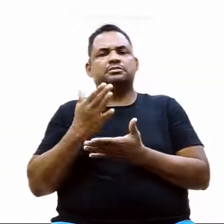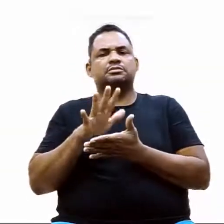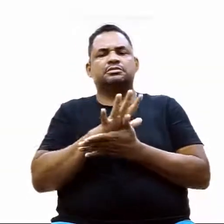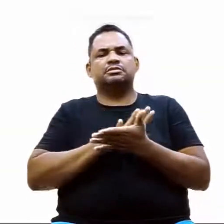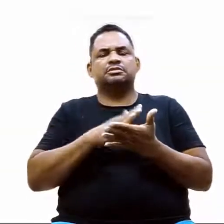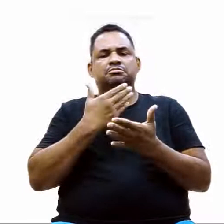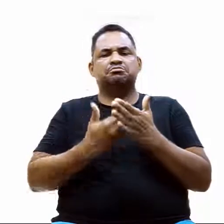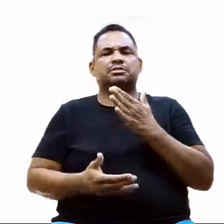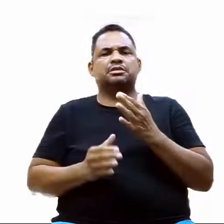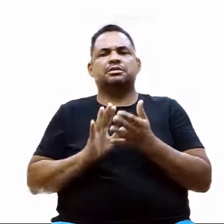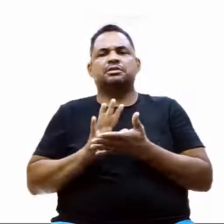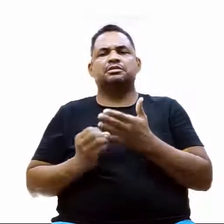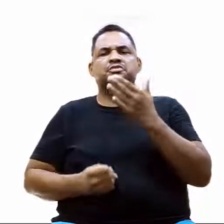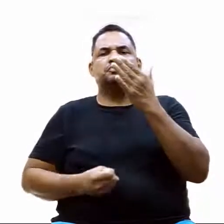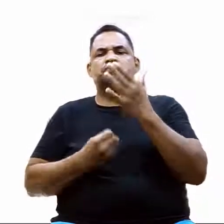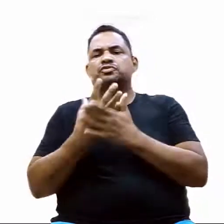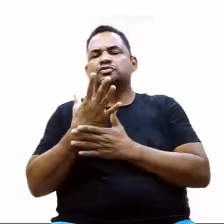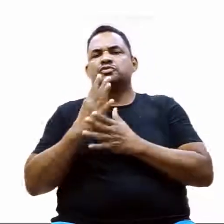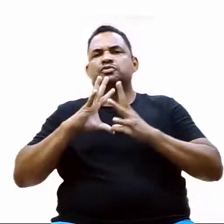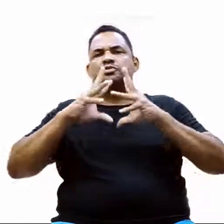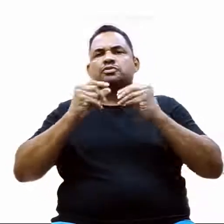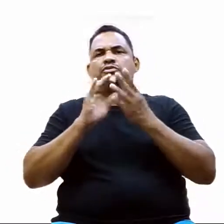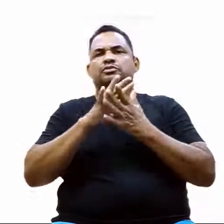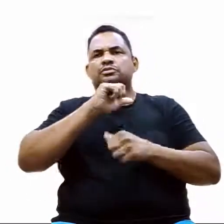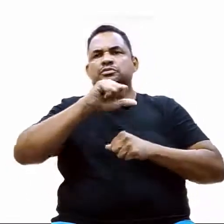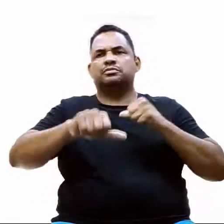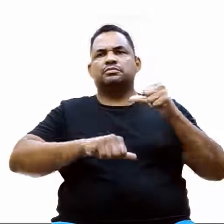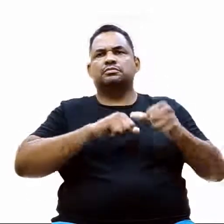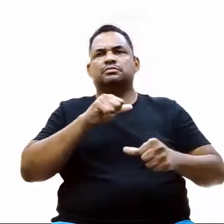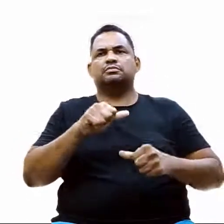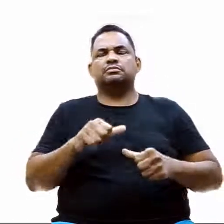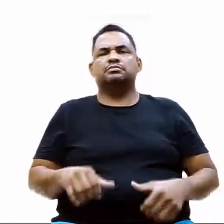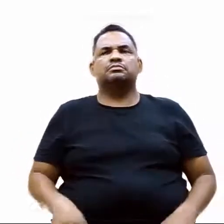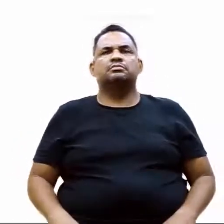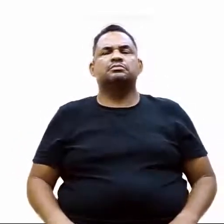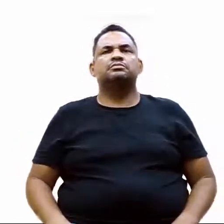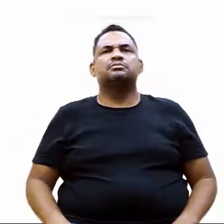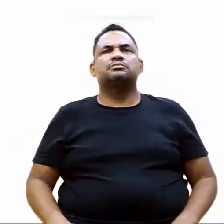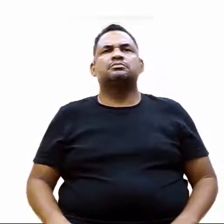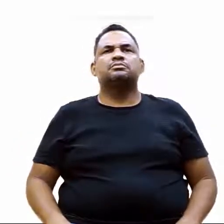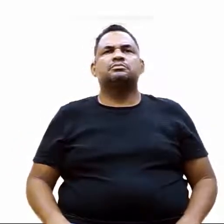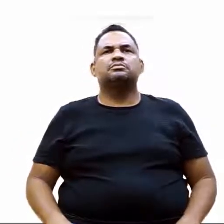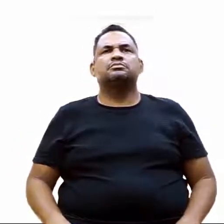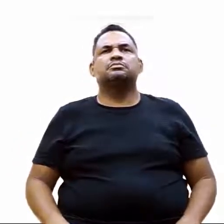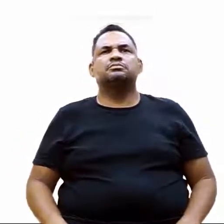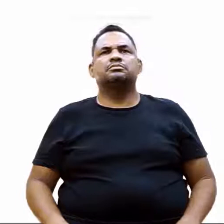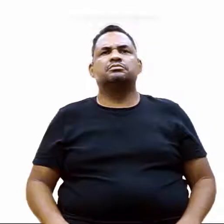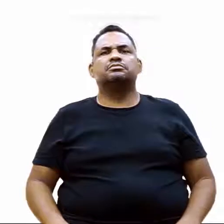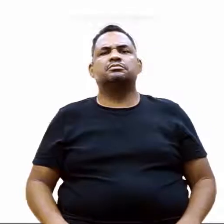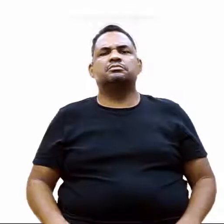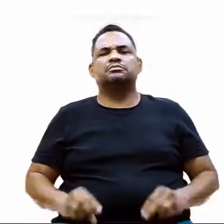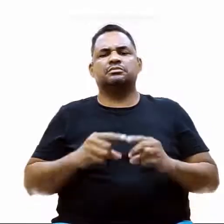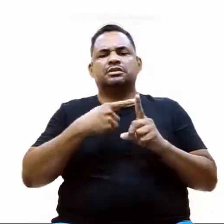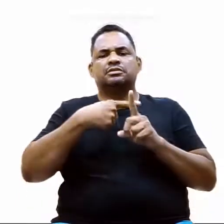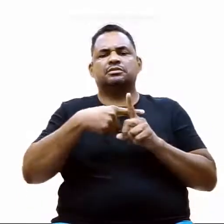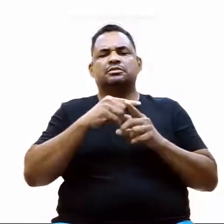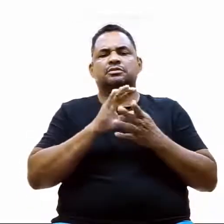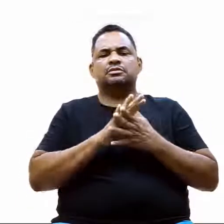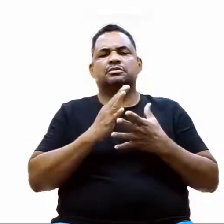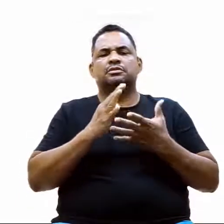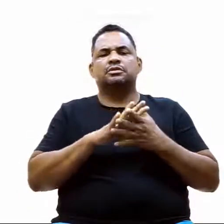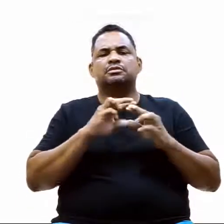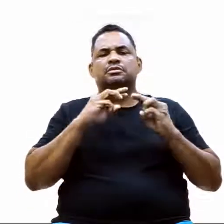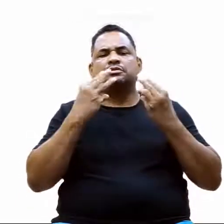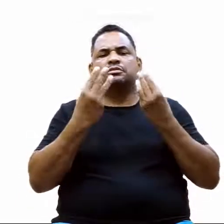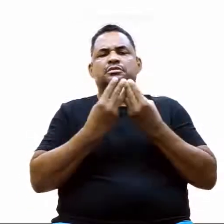se cria, tudo se transforma. E a soma das massas reagentes